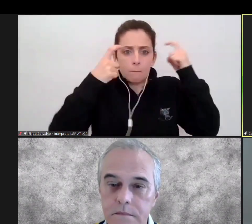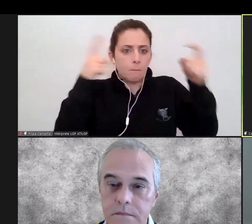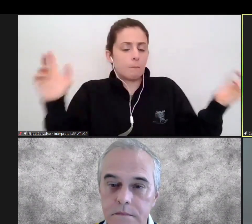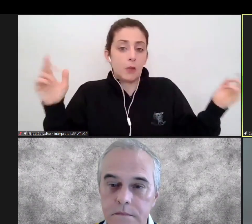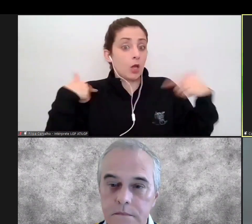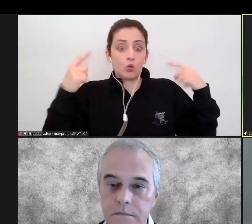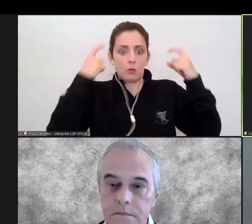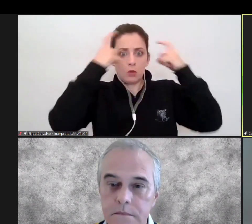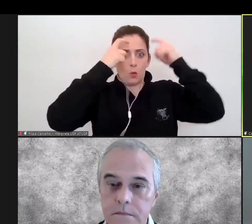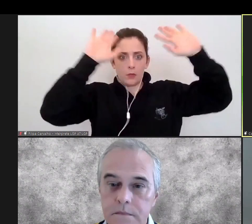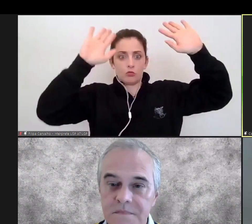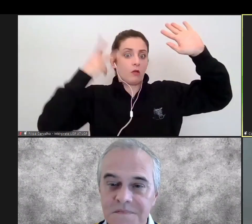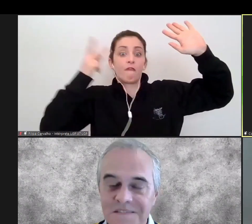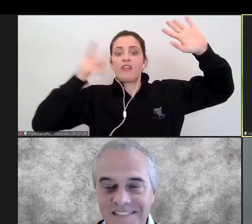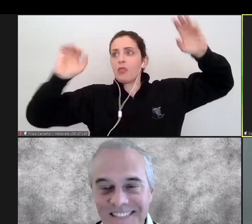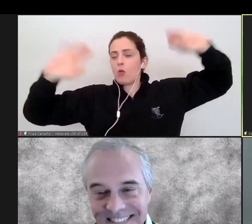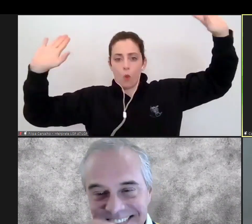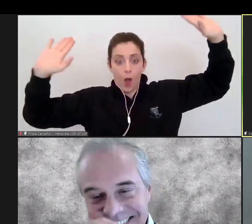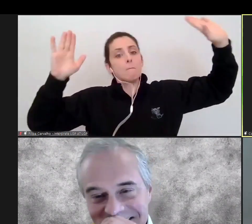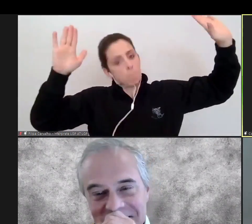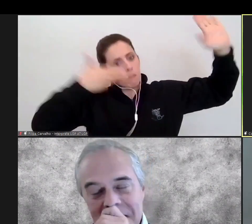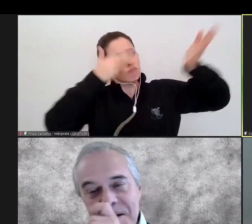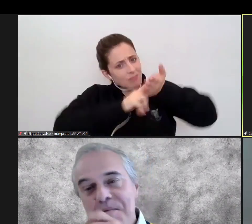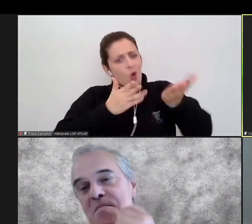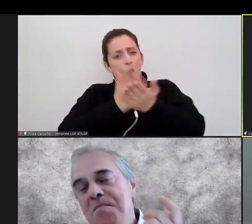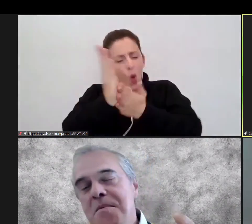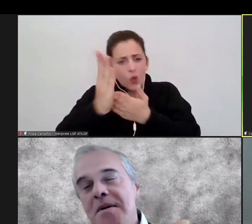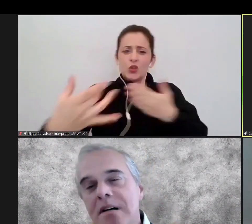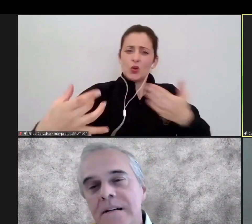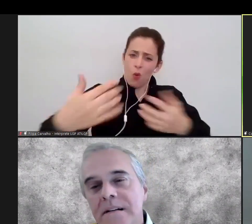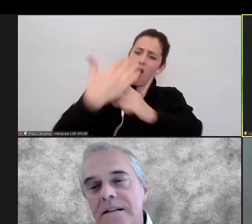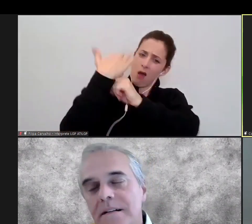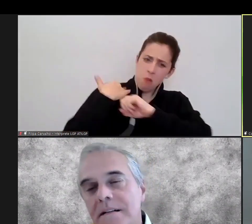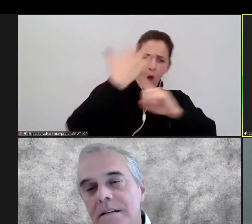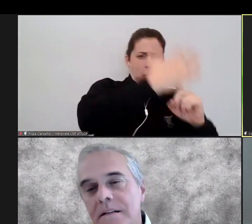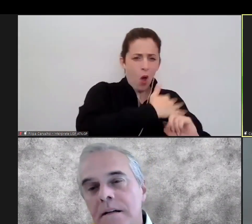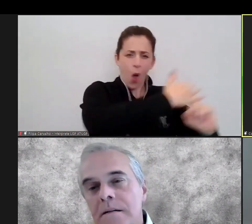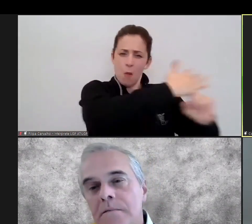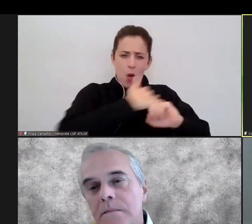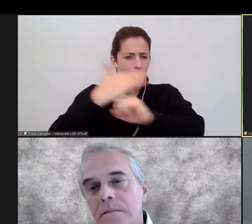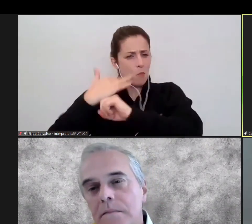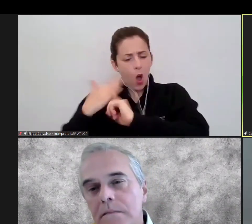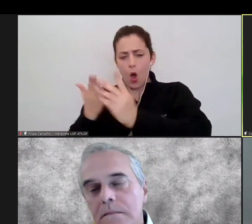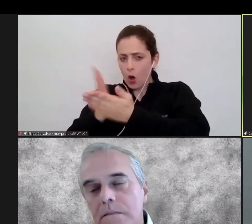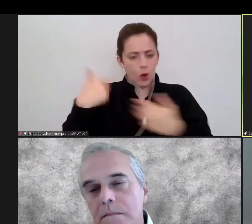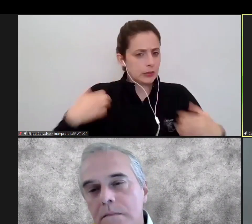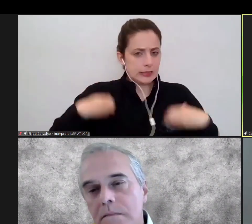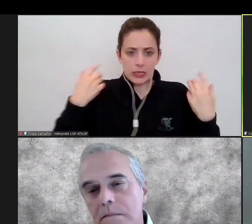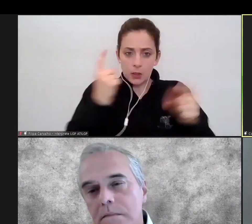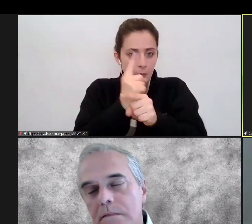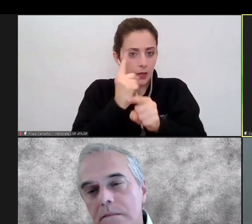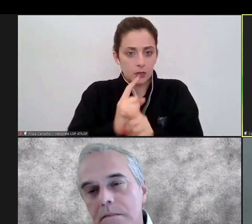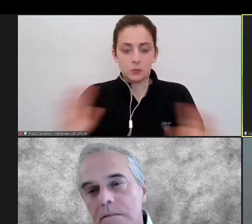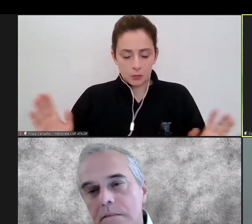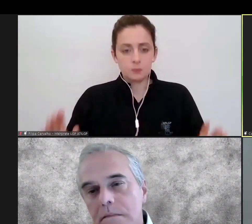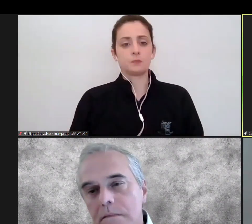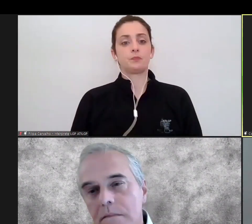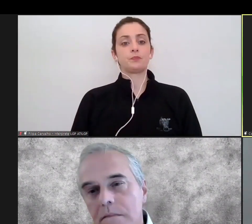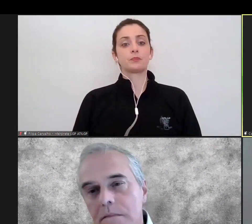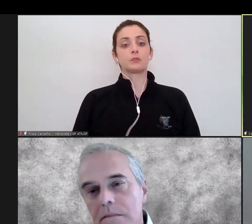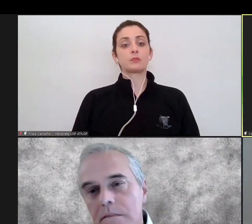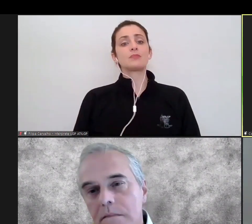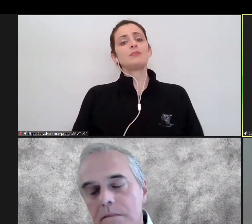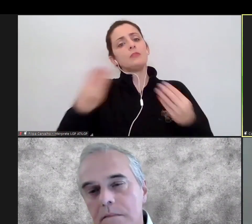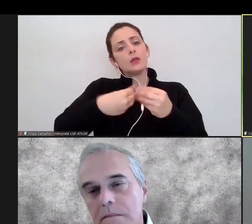nisso, senão eu não vivo, né? Não, não vale a pena, temos que encontrar mecanismos para combater. Agora, só mais uma questão, Eduardo, que